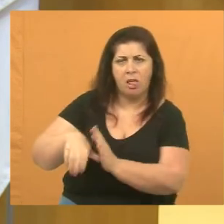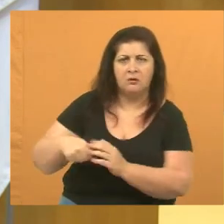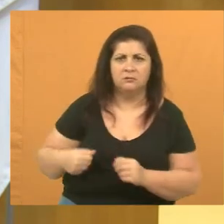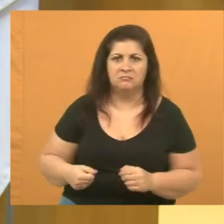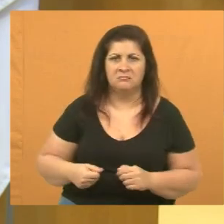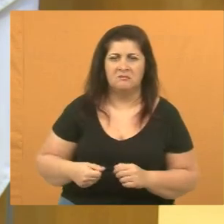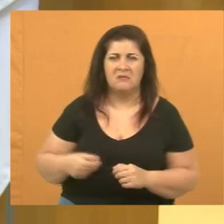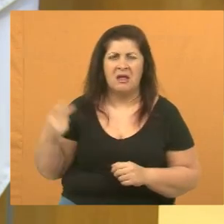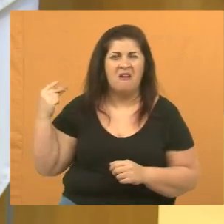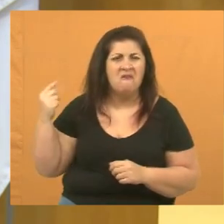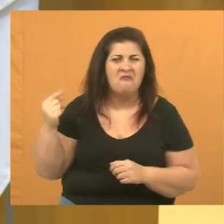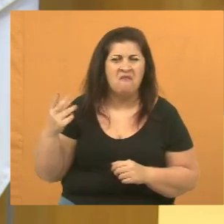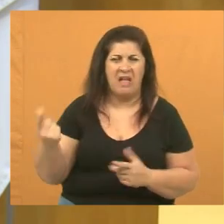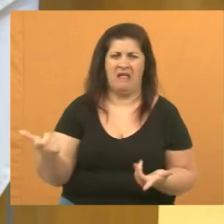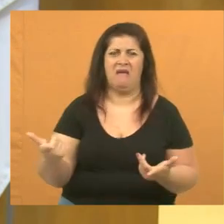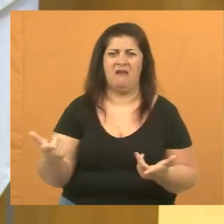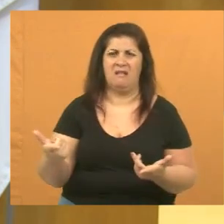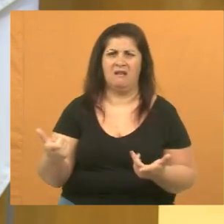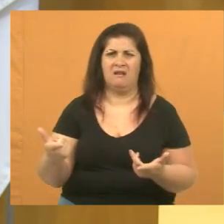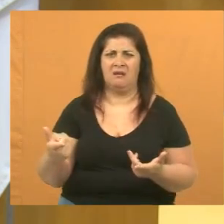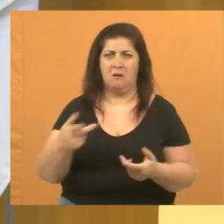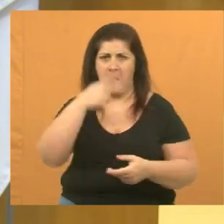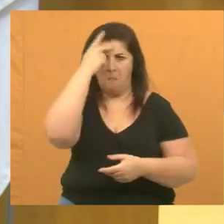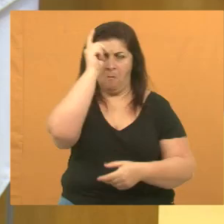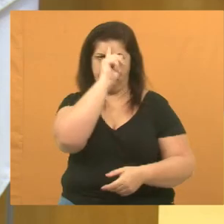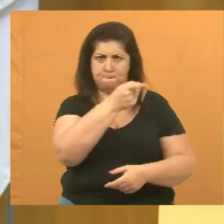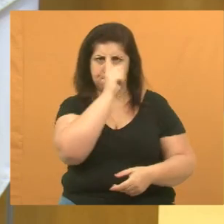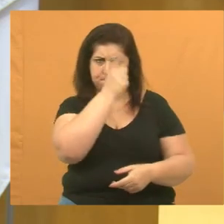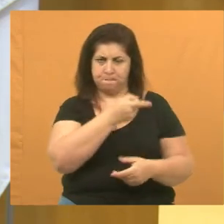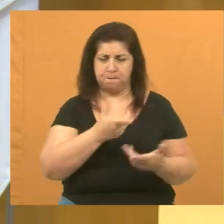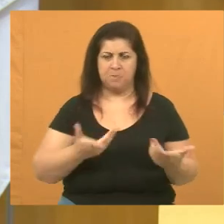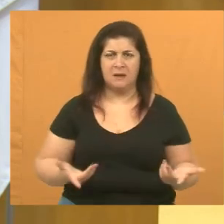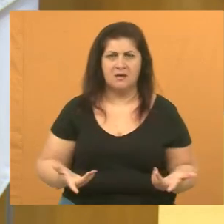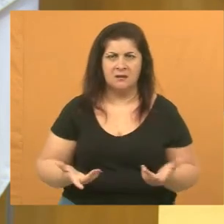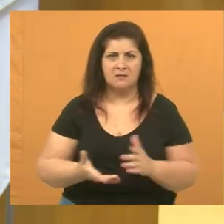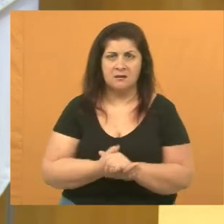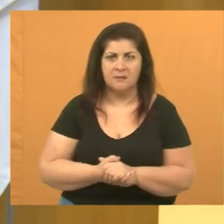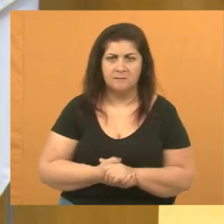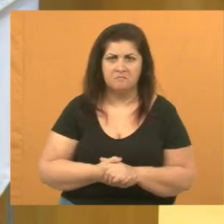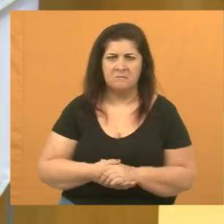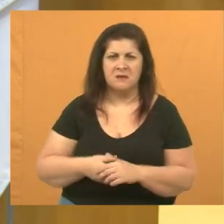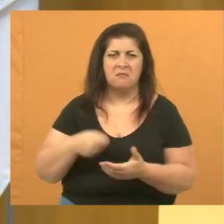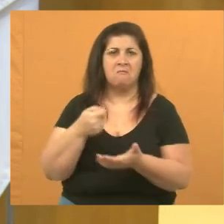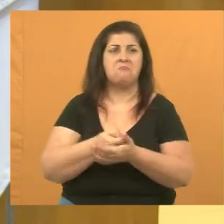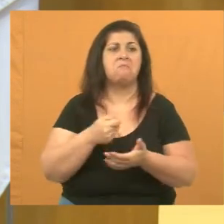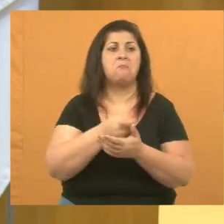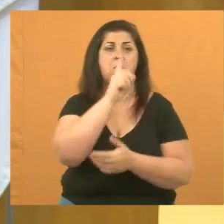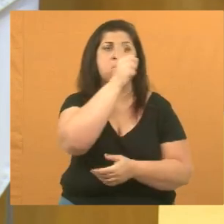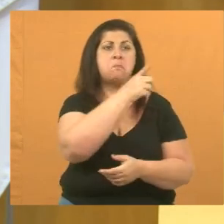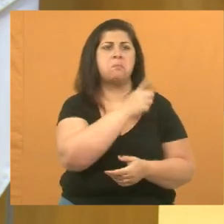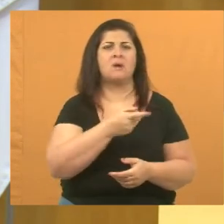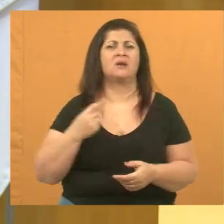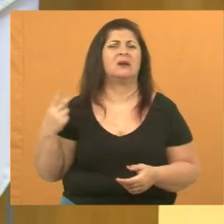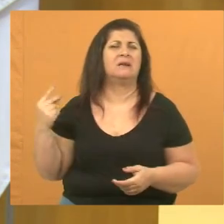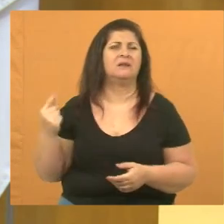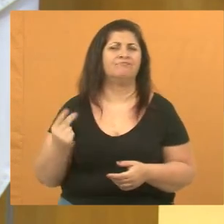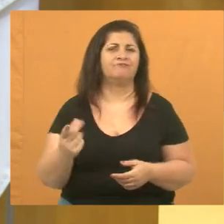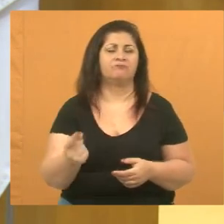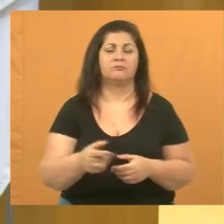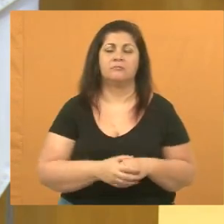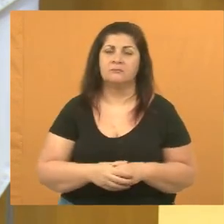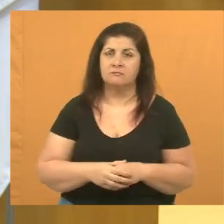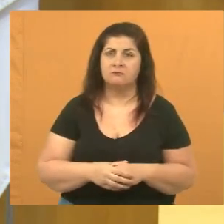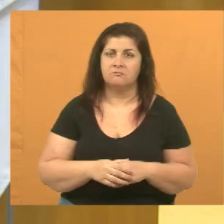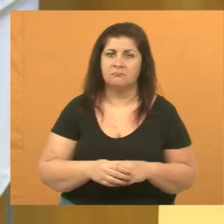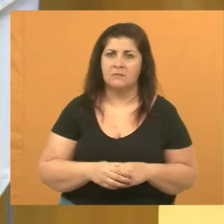velha política, dos coronéis, dos caciques, que comandaram esse país por muitos e muitos anos. E nós temos